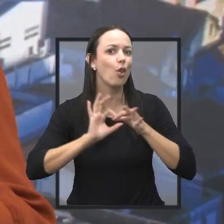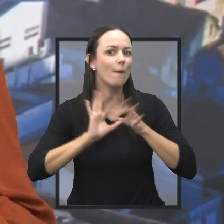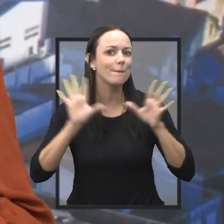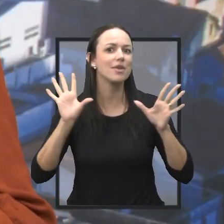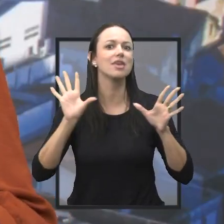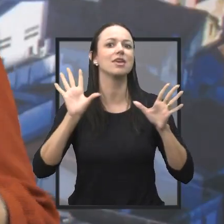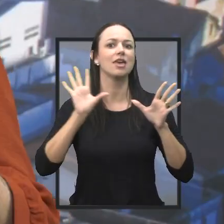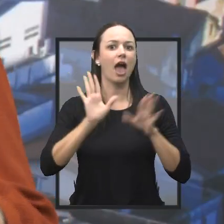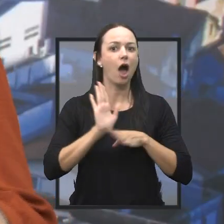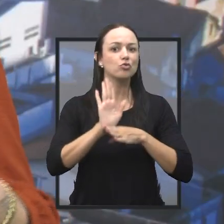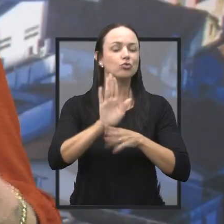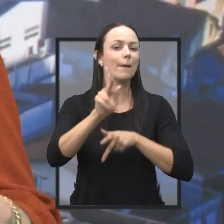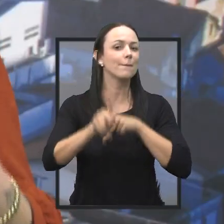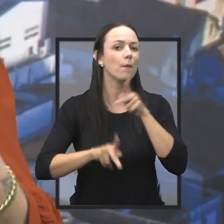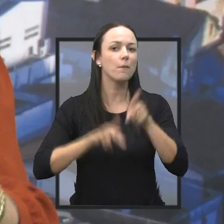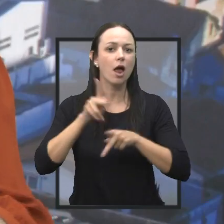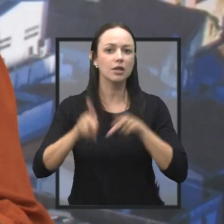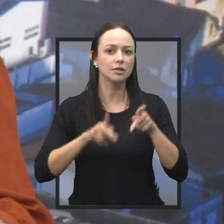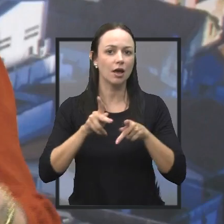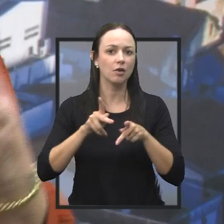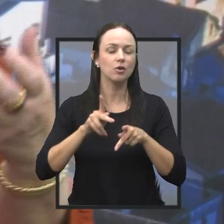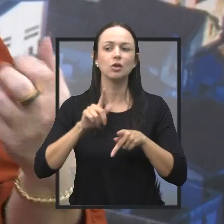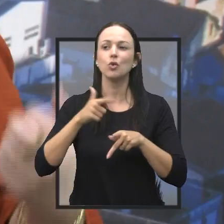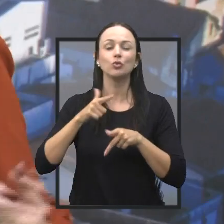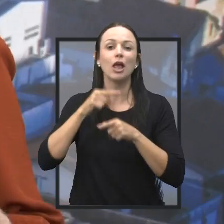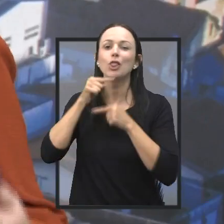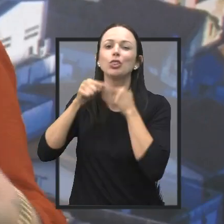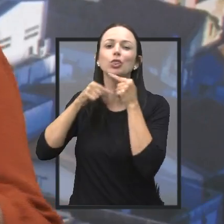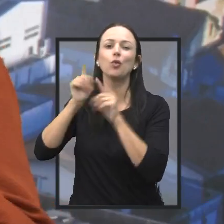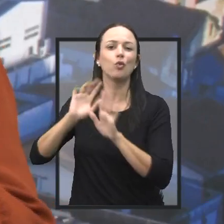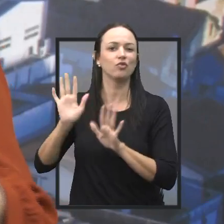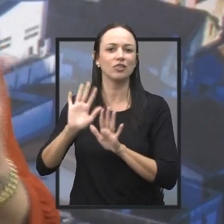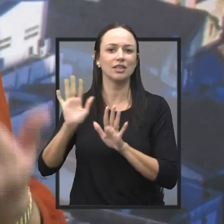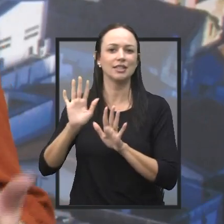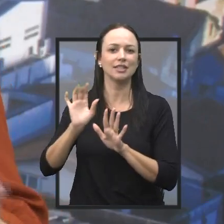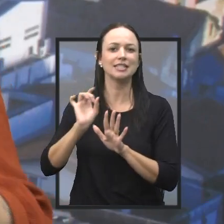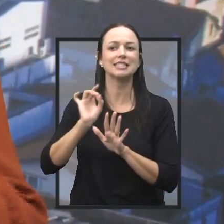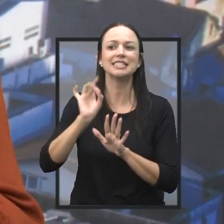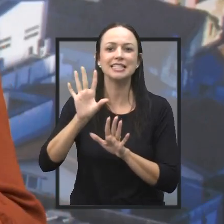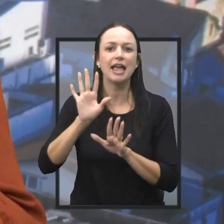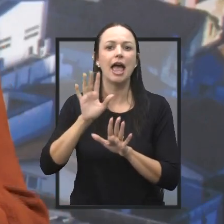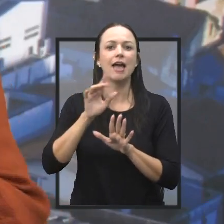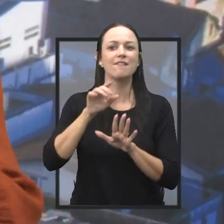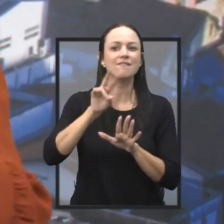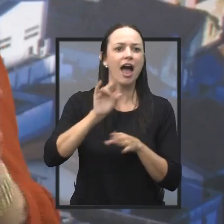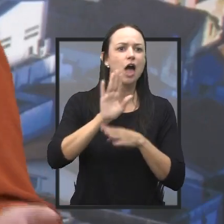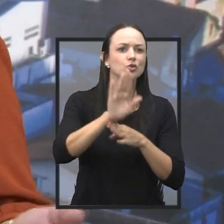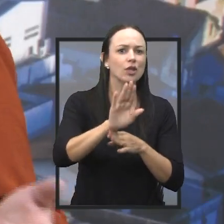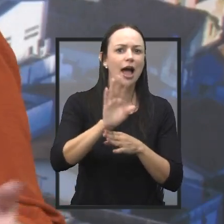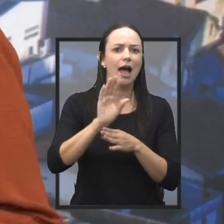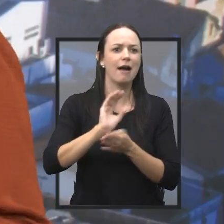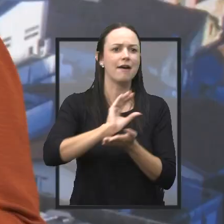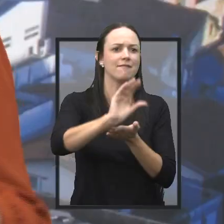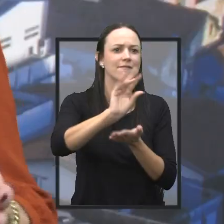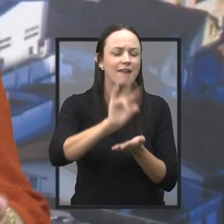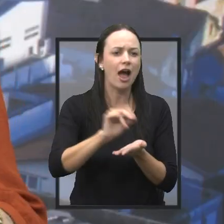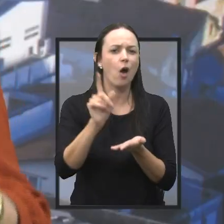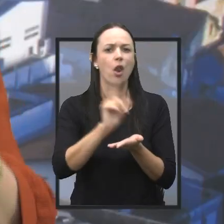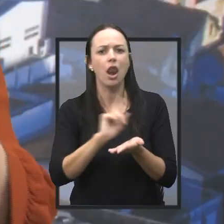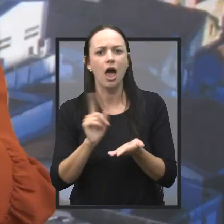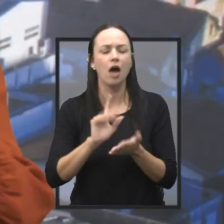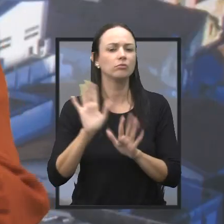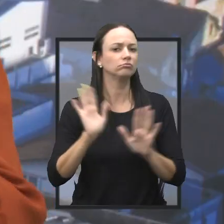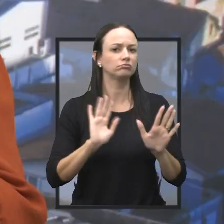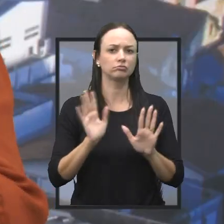forma efetiva, sem ter a dúvida se os seus pleitos serão ou não serão atendidos. Para quem nos ouve, é